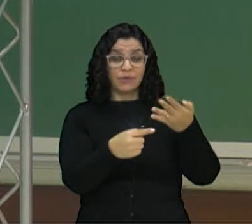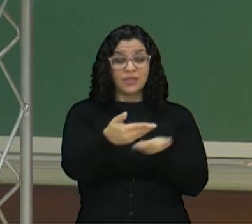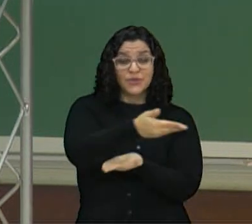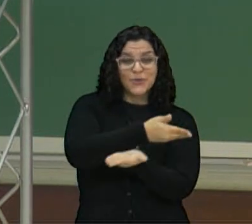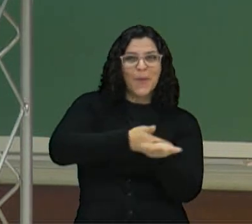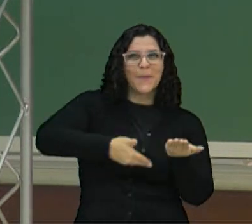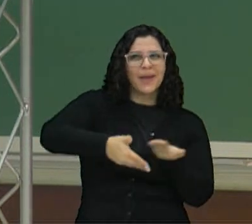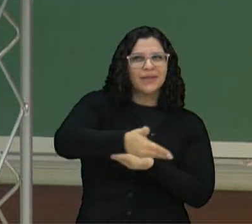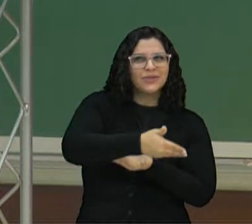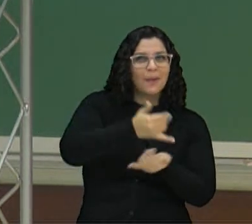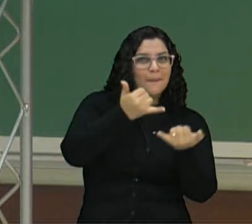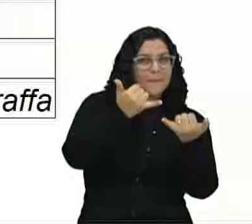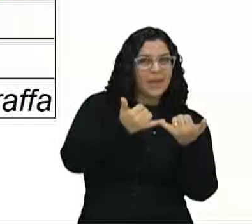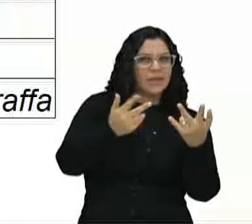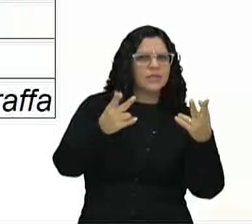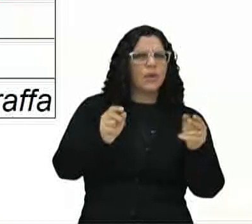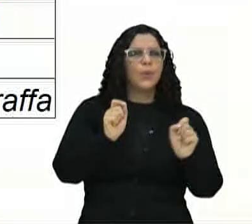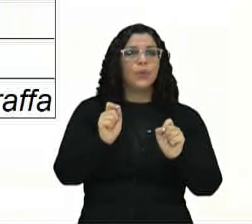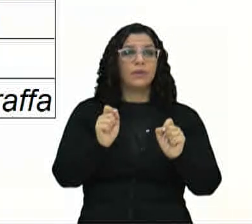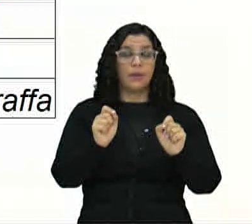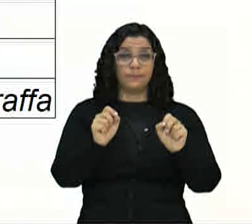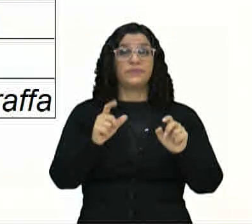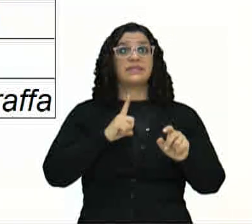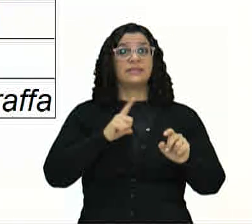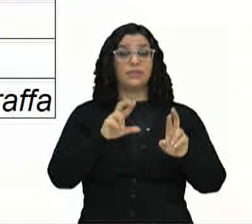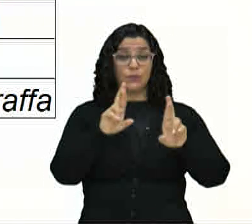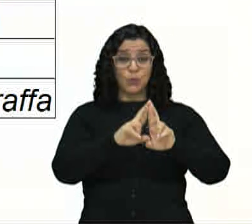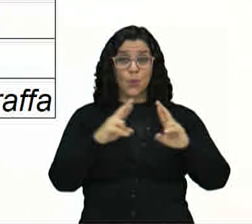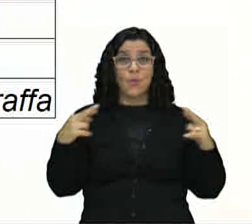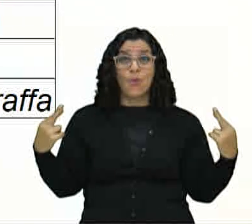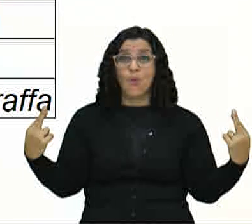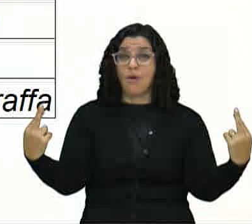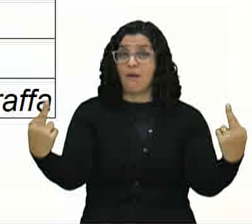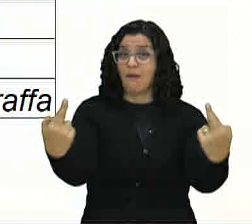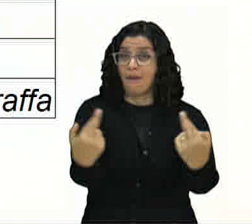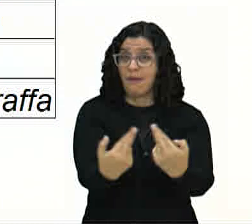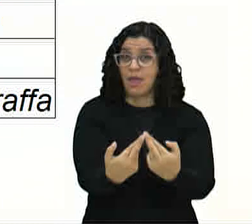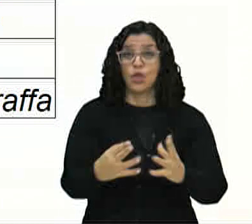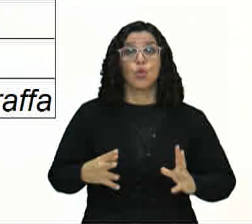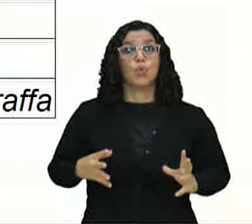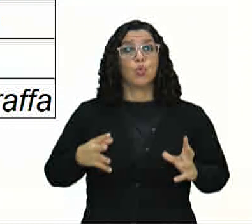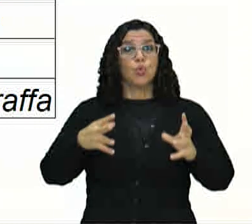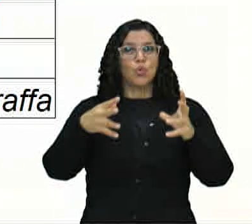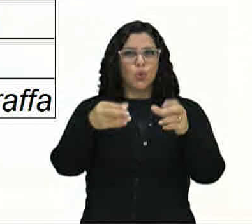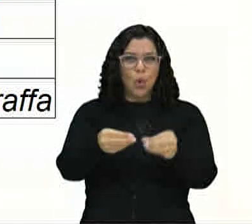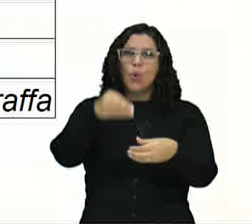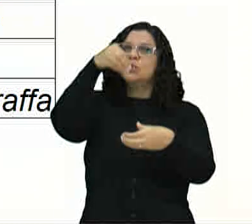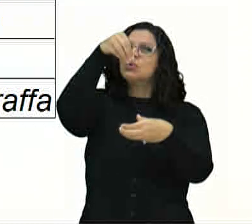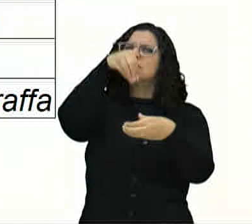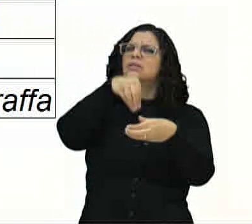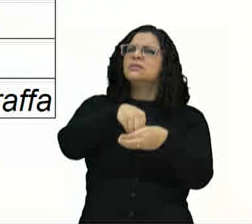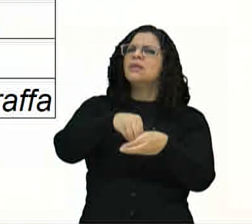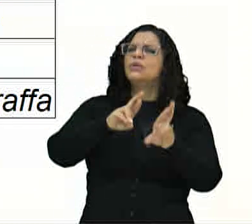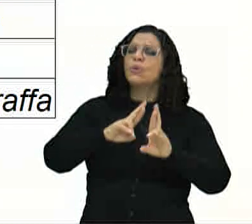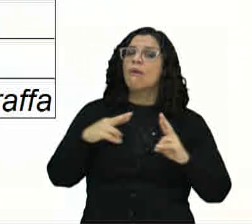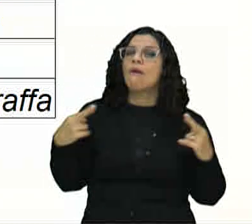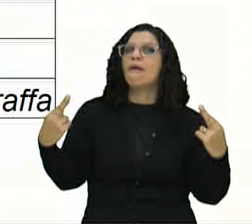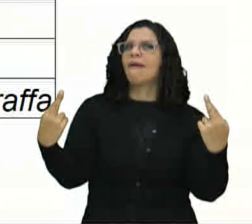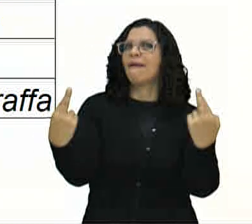essas espécies são o reino. Todas as 4 espécies estão inseridas no